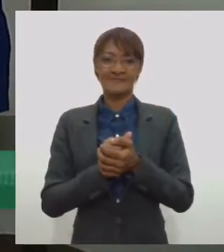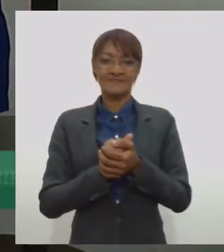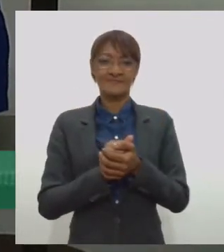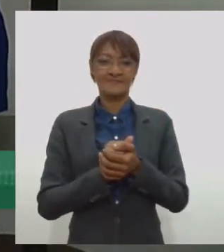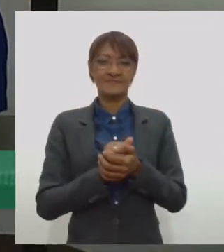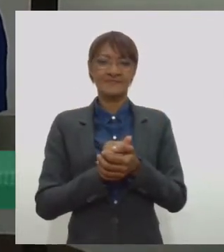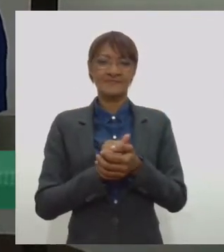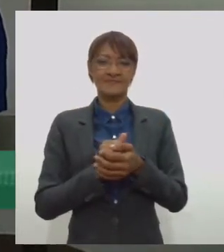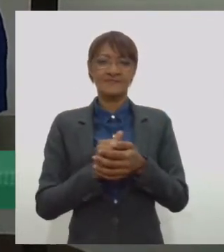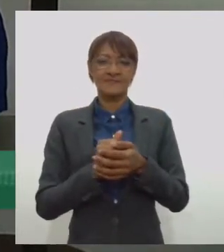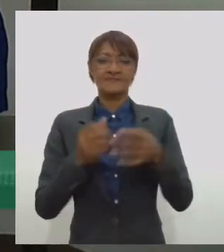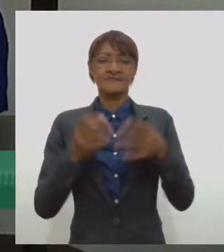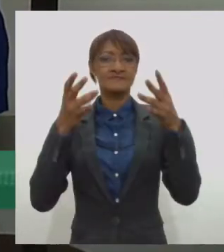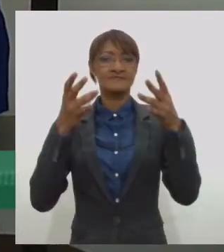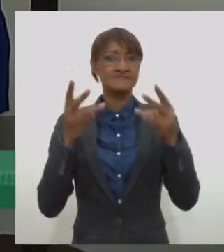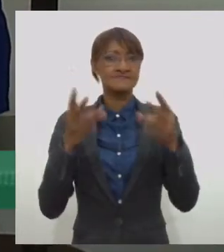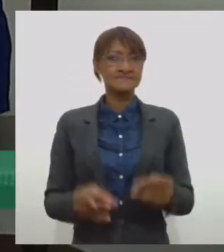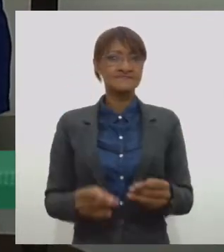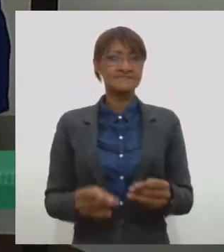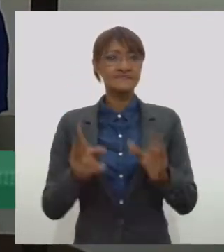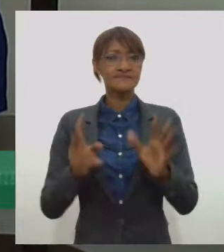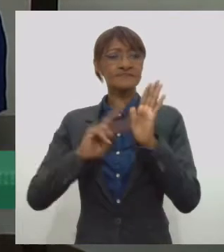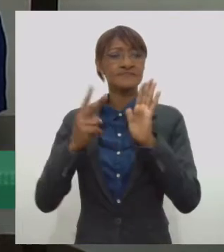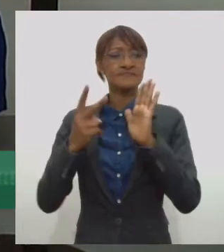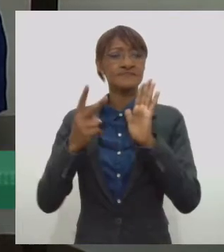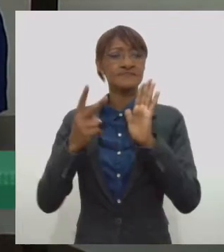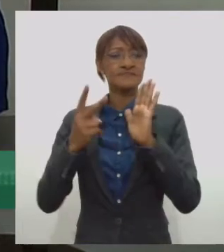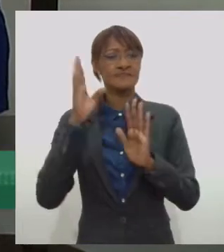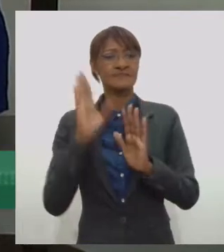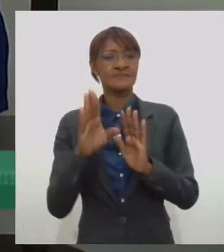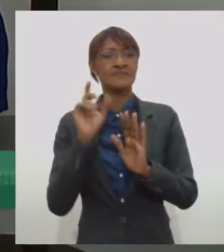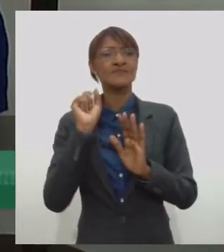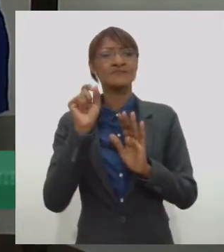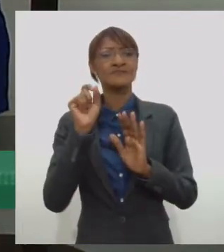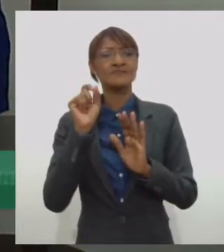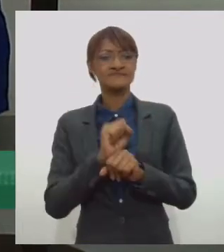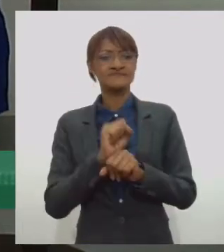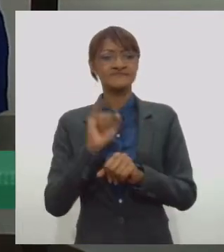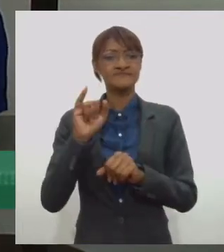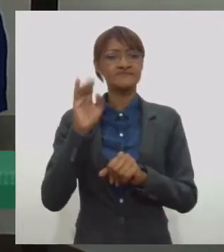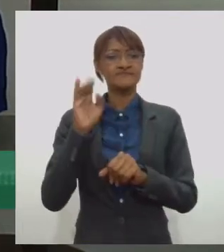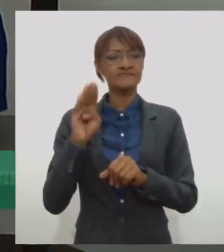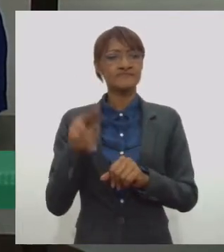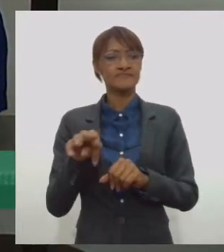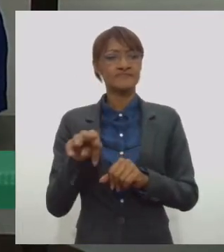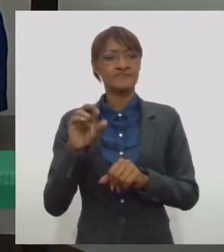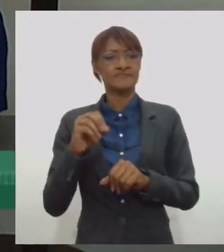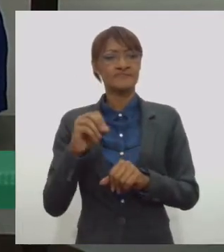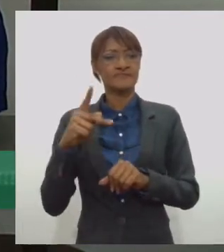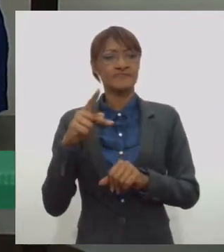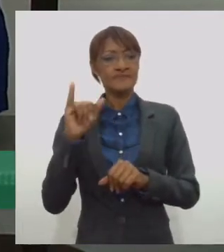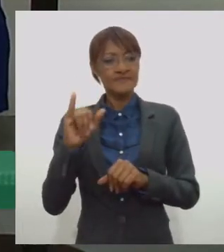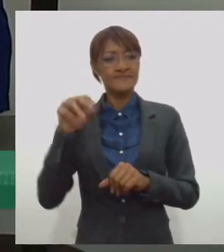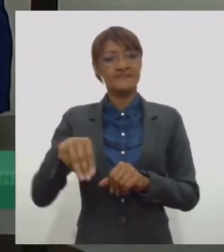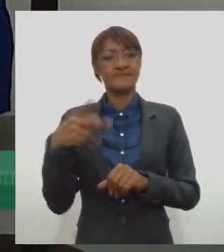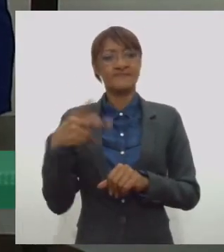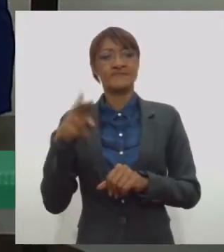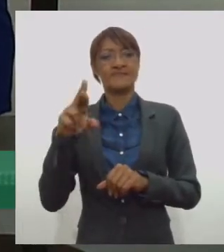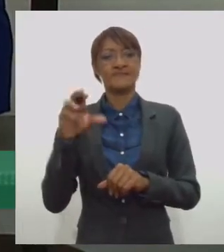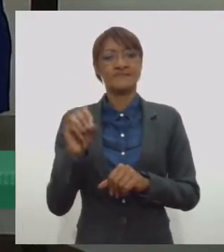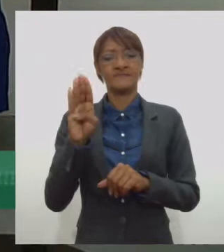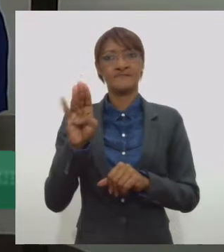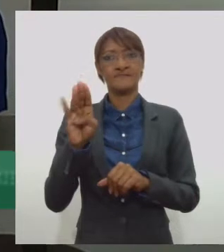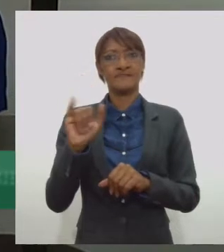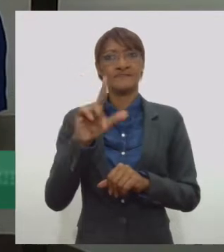definisse, né, o que é improbidade, né, que termo é esse, né, de onde vem, o que é uma pessoa cometer esse ato